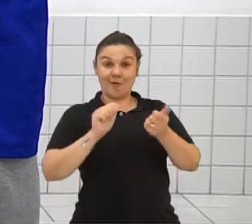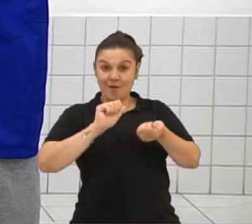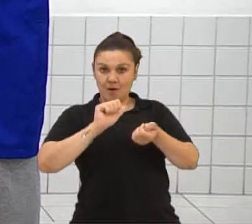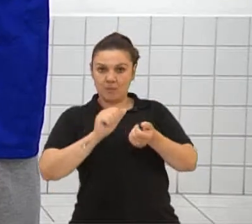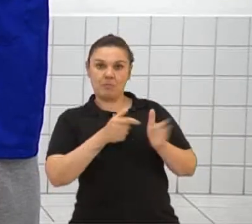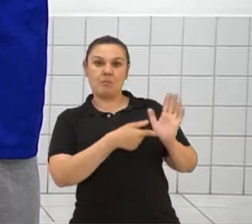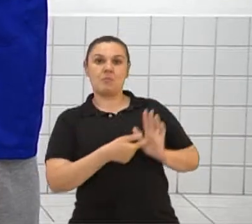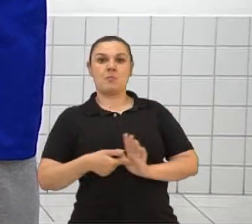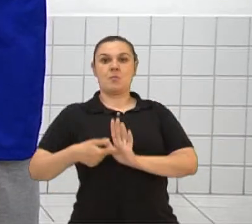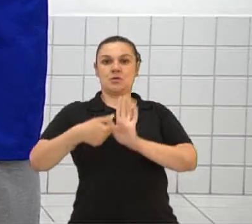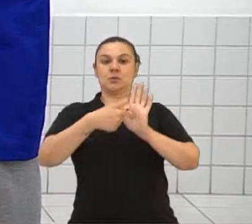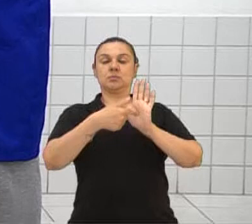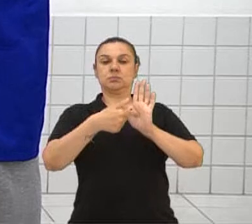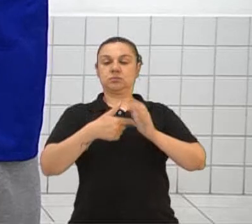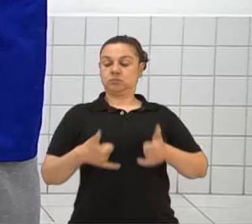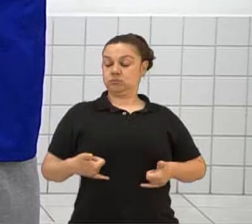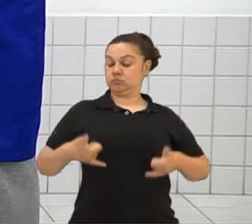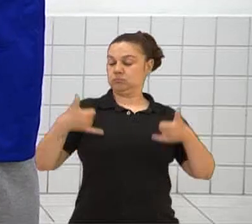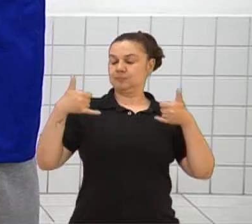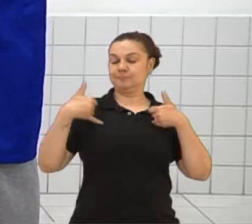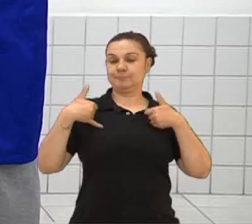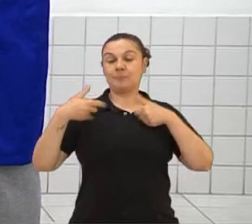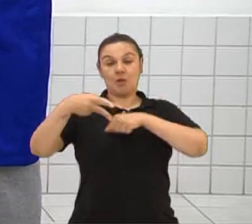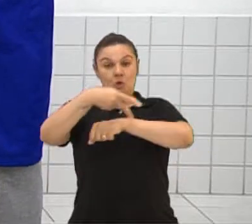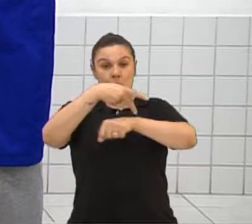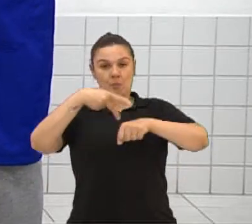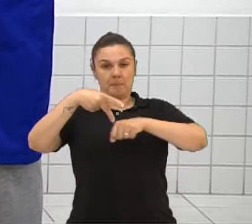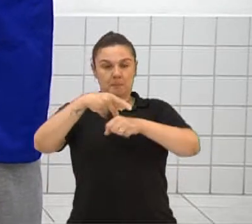formatar uma nação, né, ou mostrar o